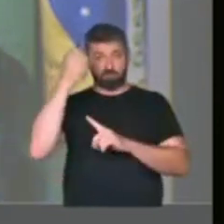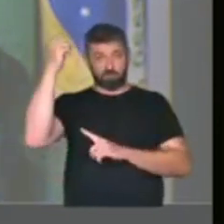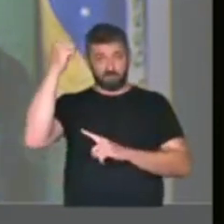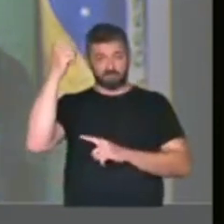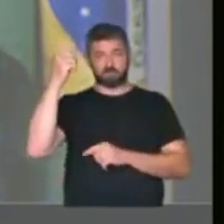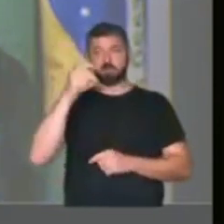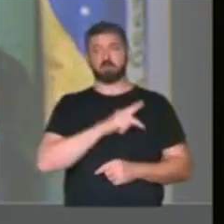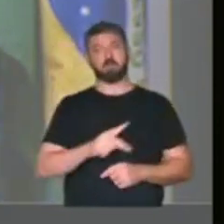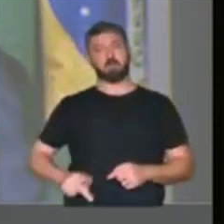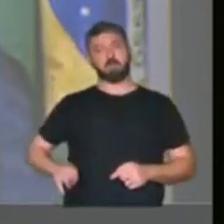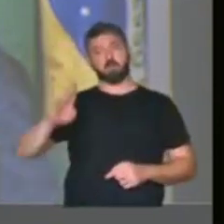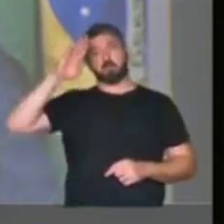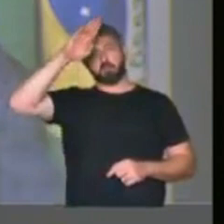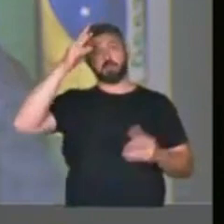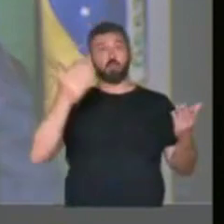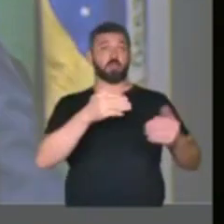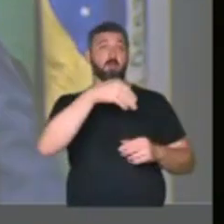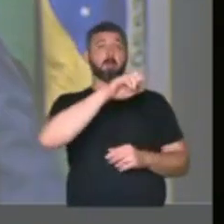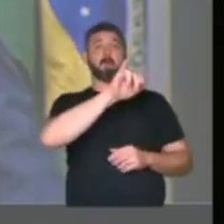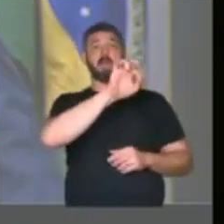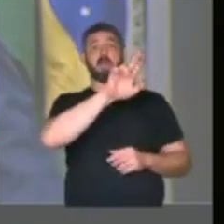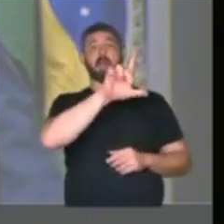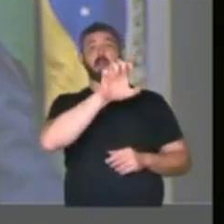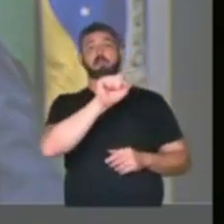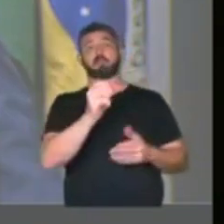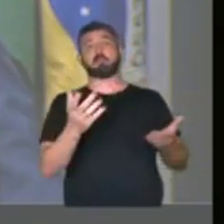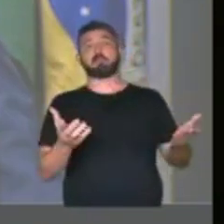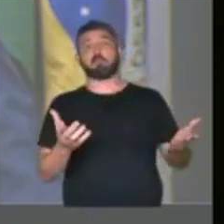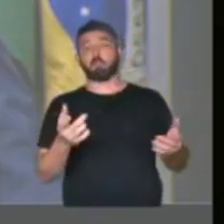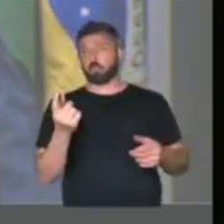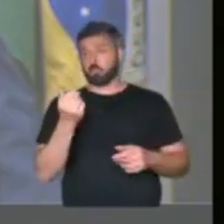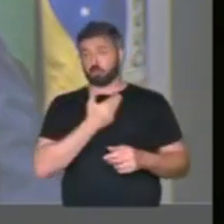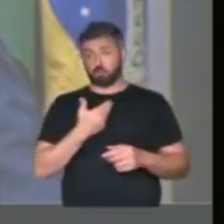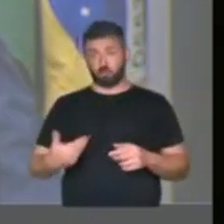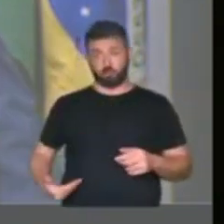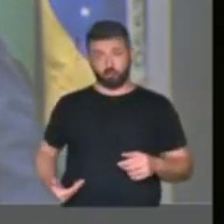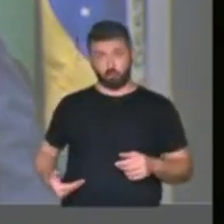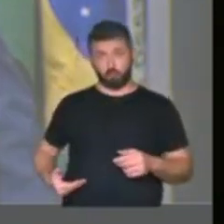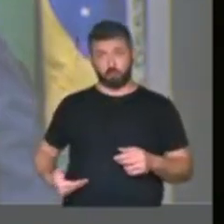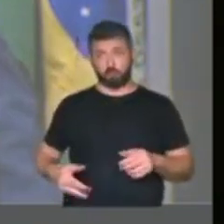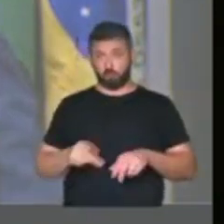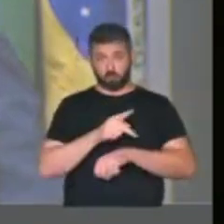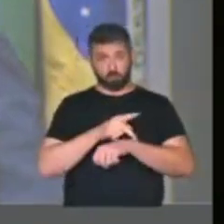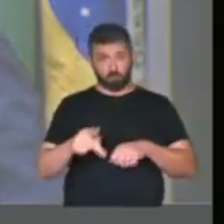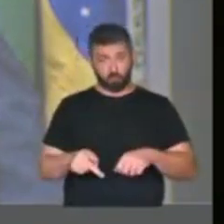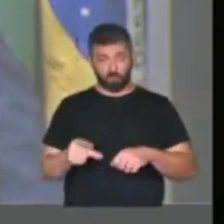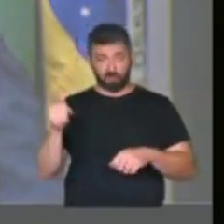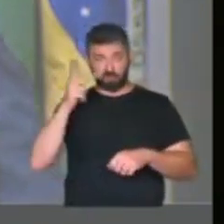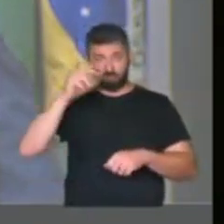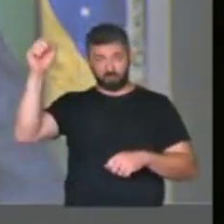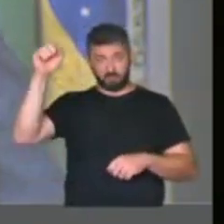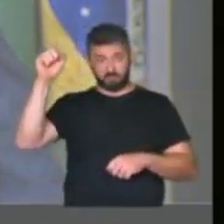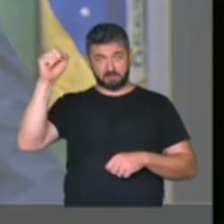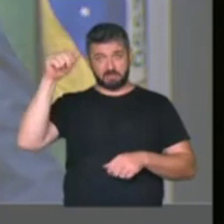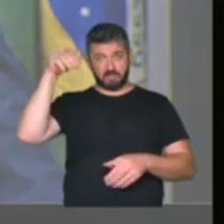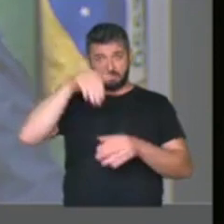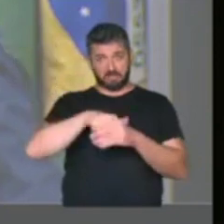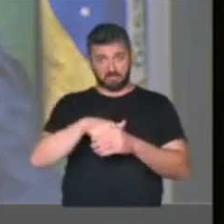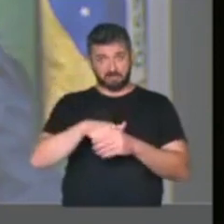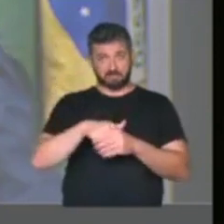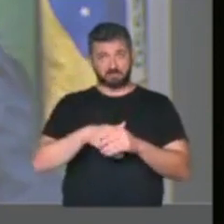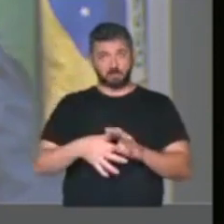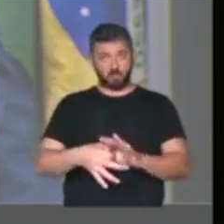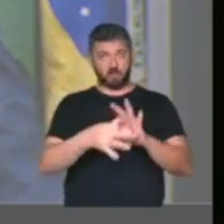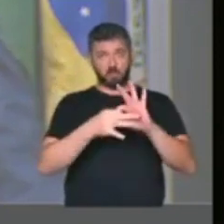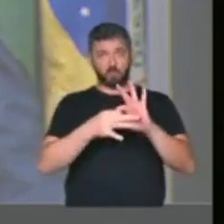presidente da república hoje eram meireles ou se o dinheiro público na campanha pura e simplesmente vencer essas eleições junto com uma grande coligação